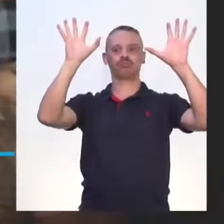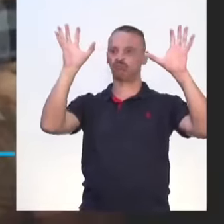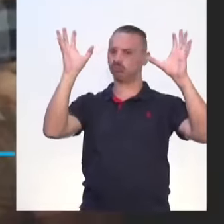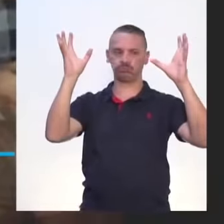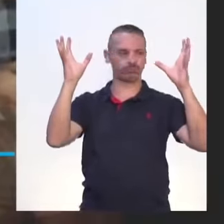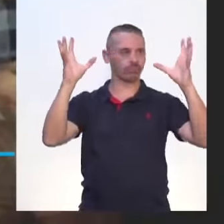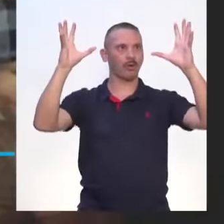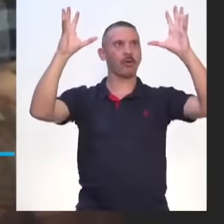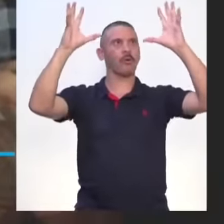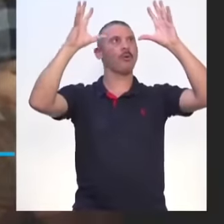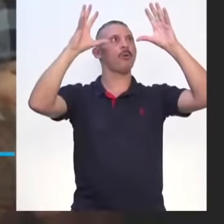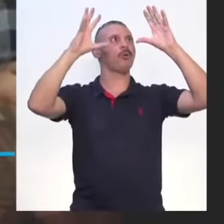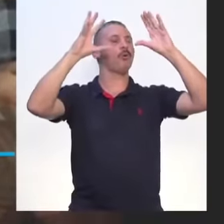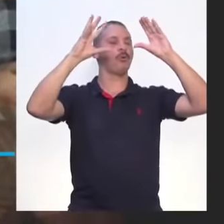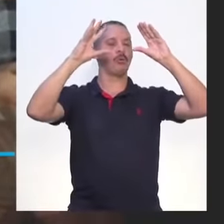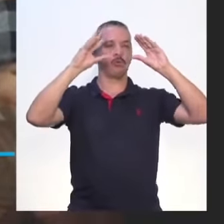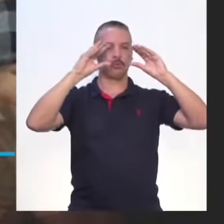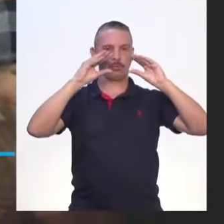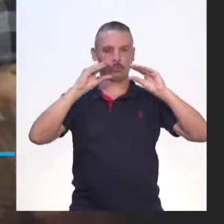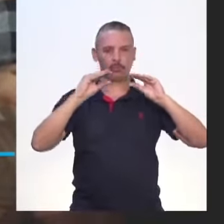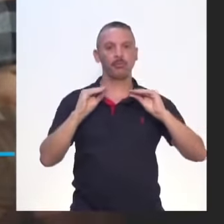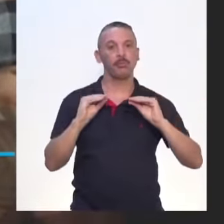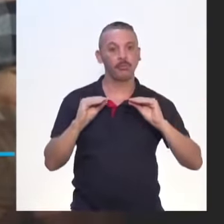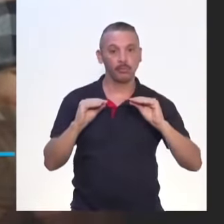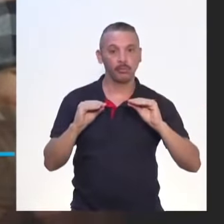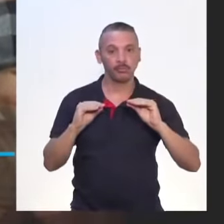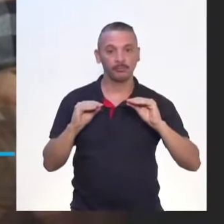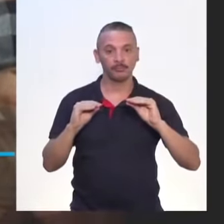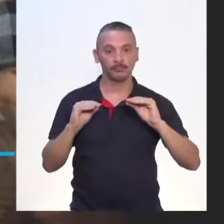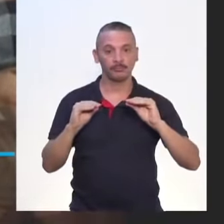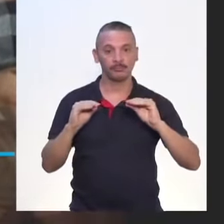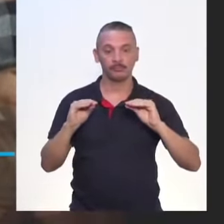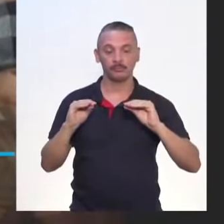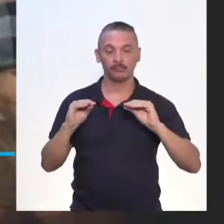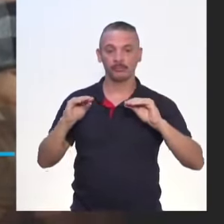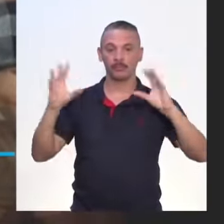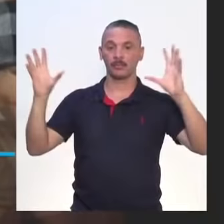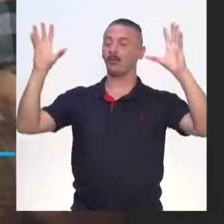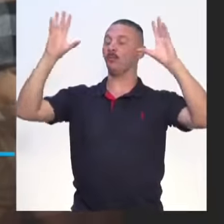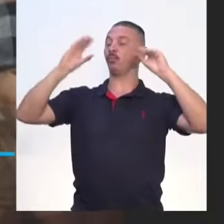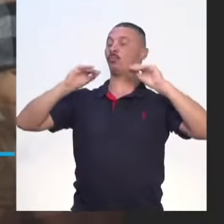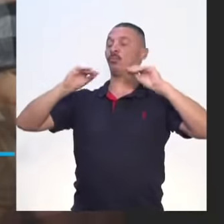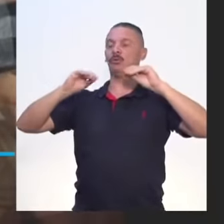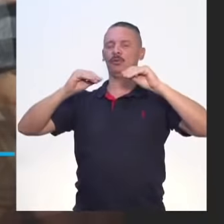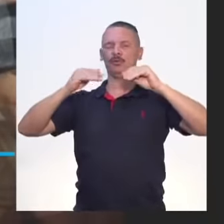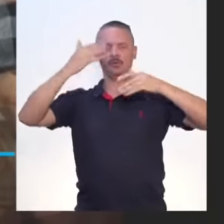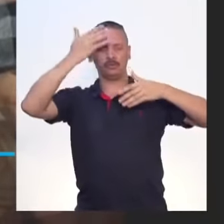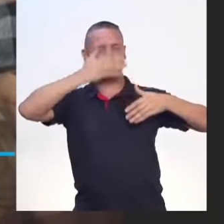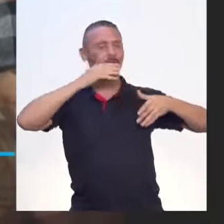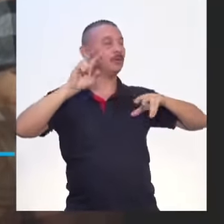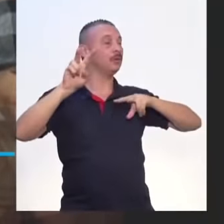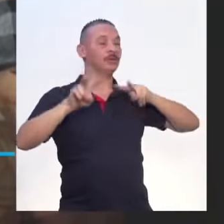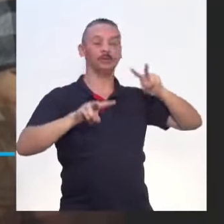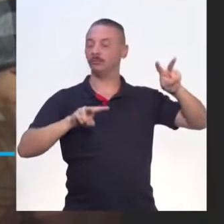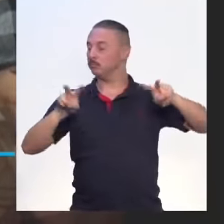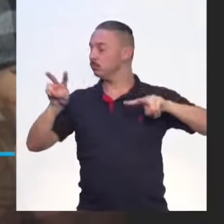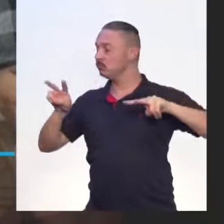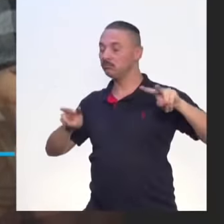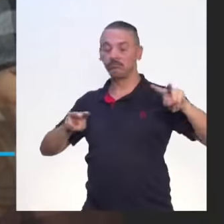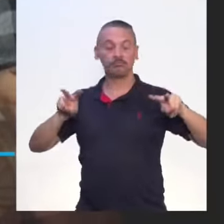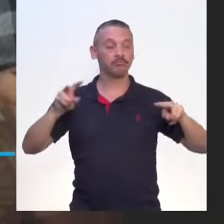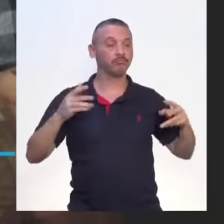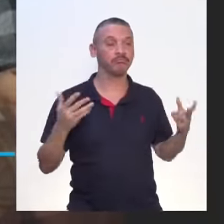A noite imediatamente caiu sobre o mundo, e ao cair sobre o mundo tudo escureceu, e todo mundo ficou cego, porque